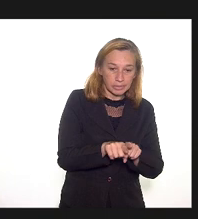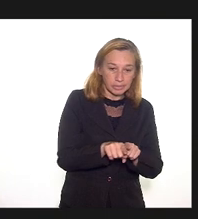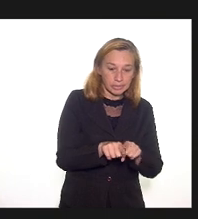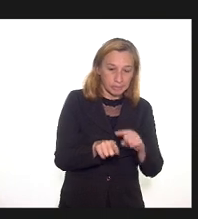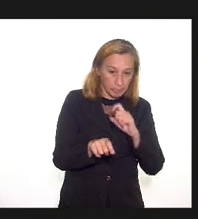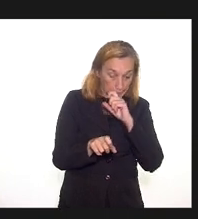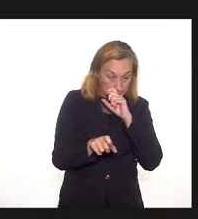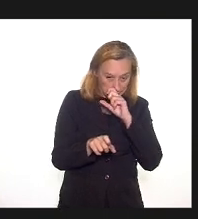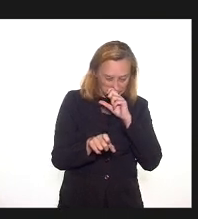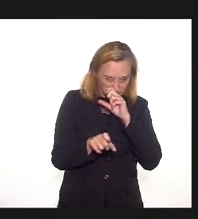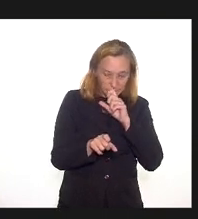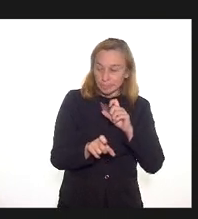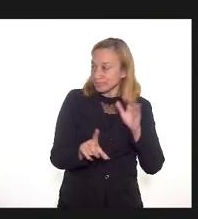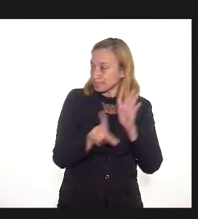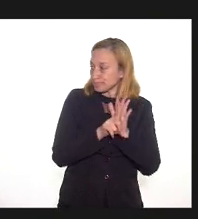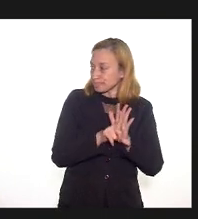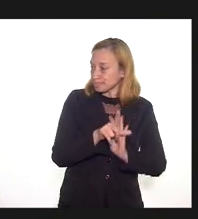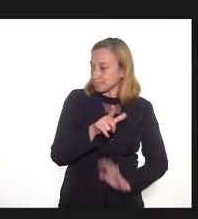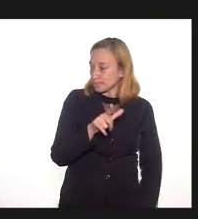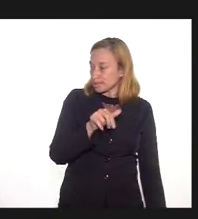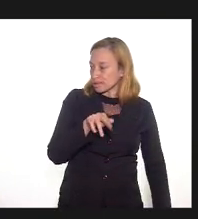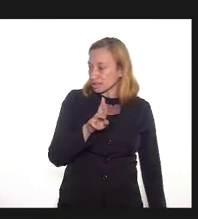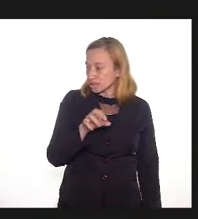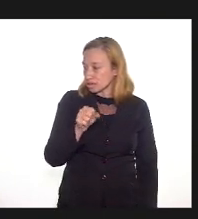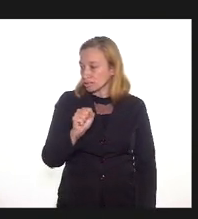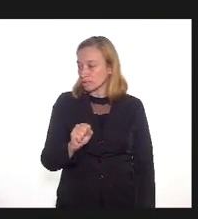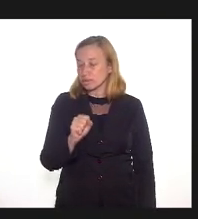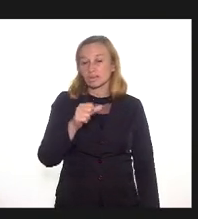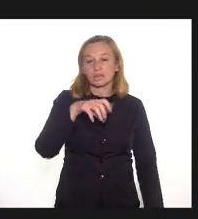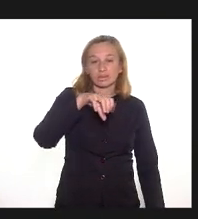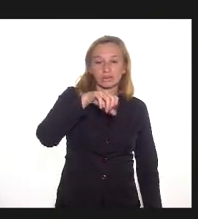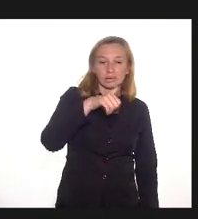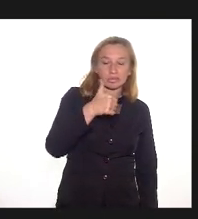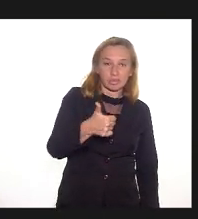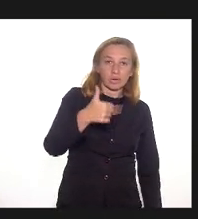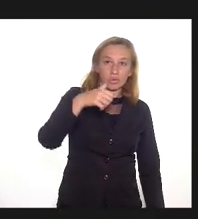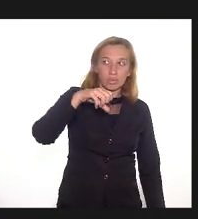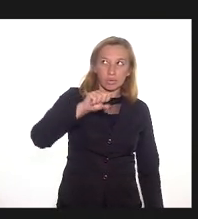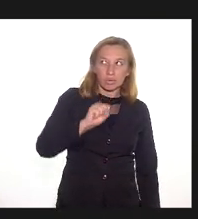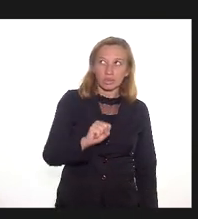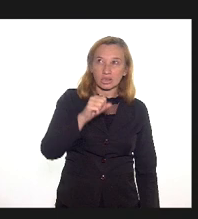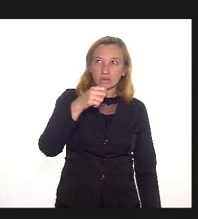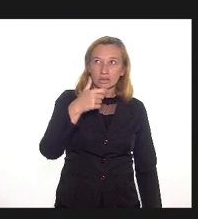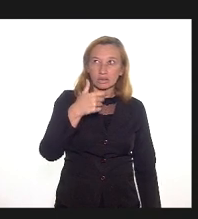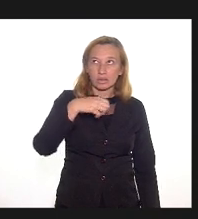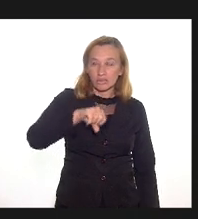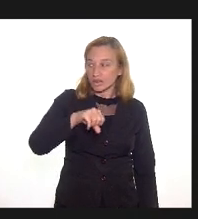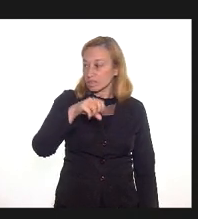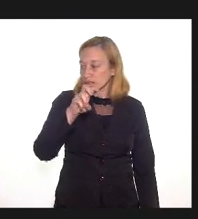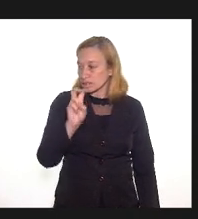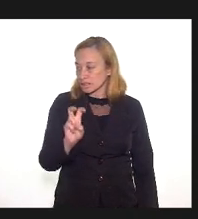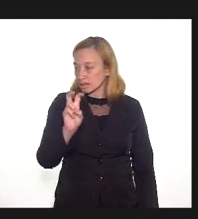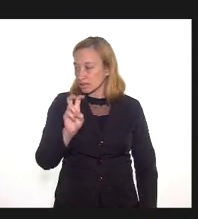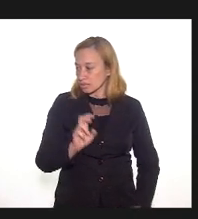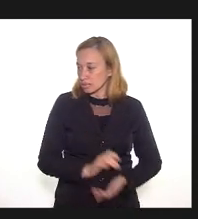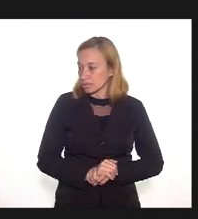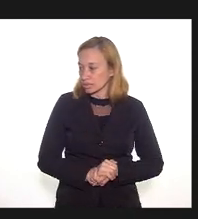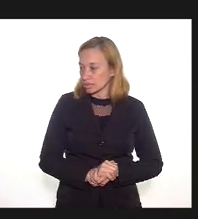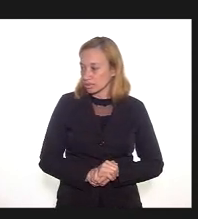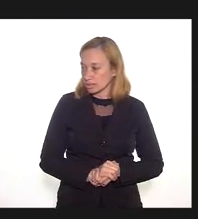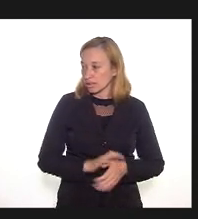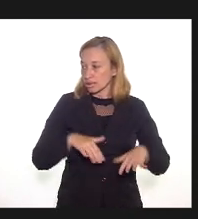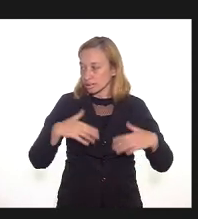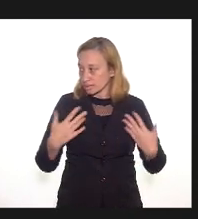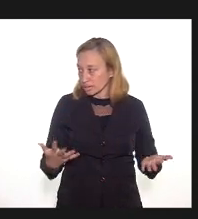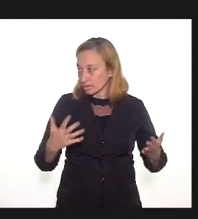sexagenário em 1895 1895 então